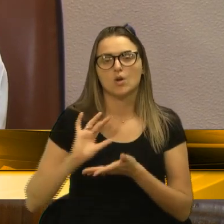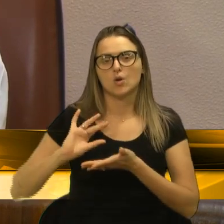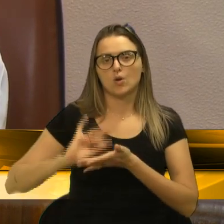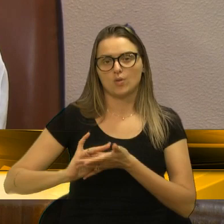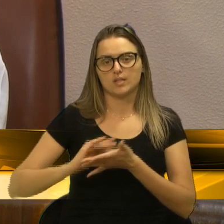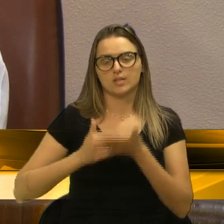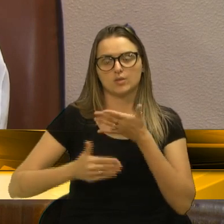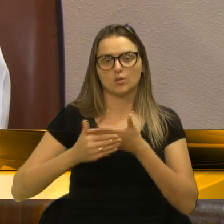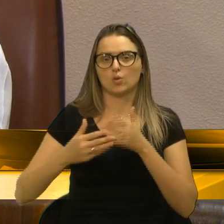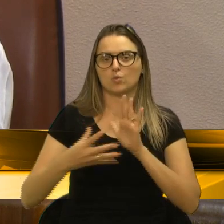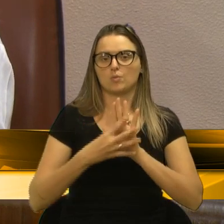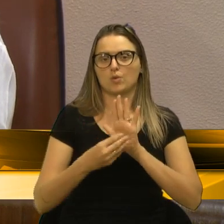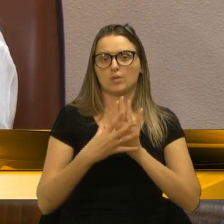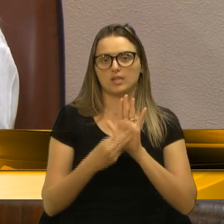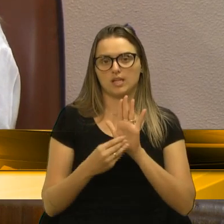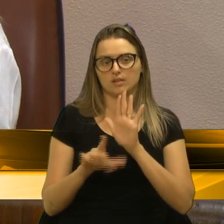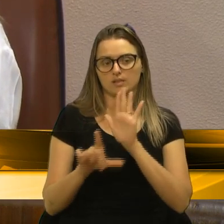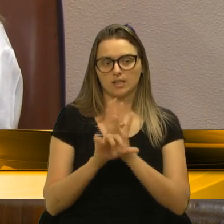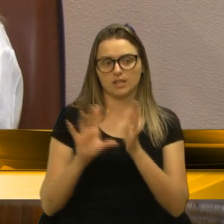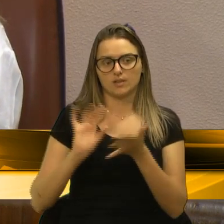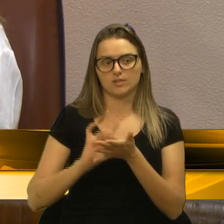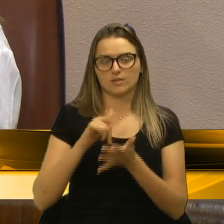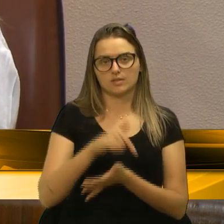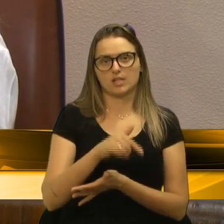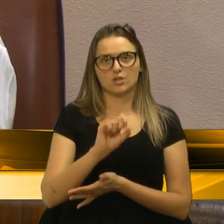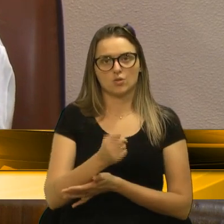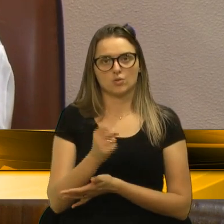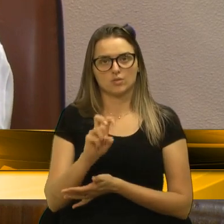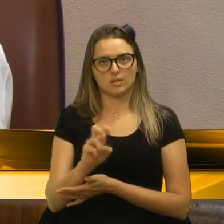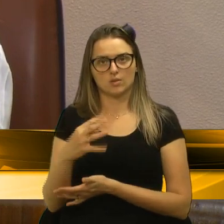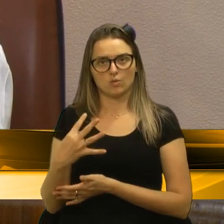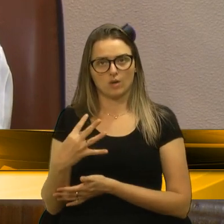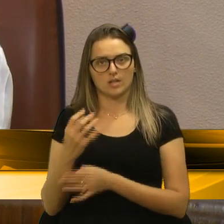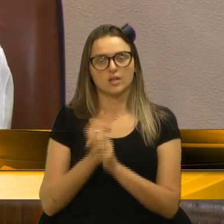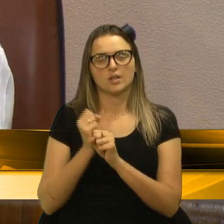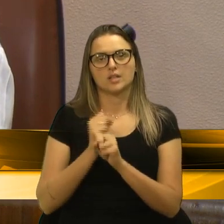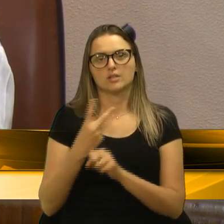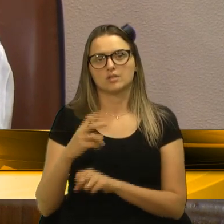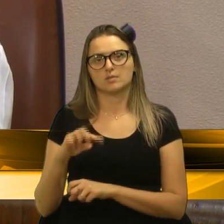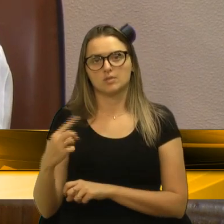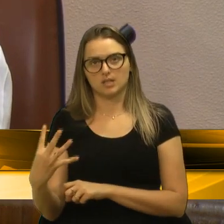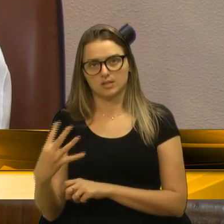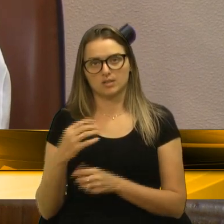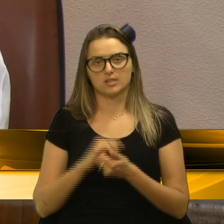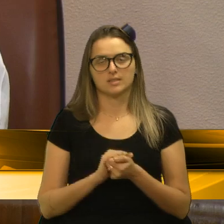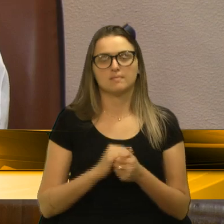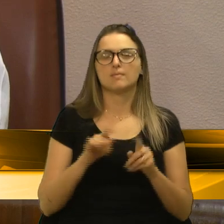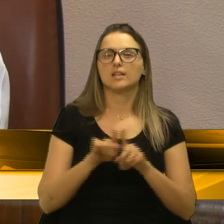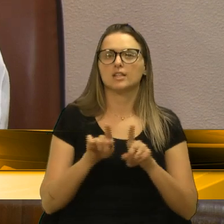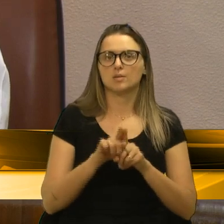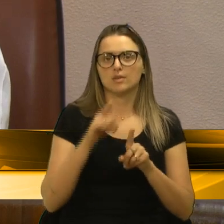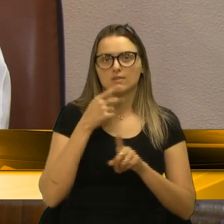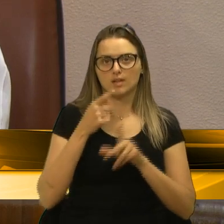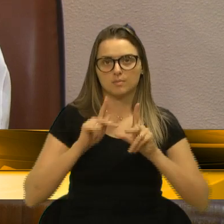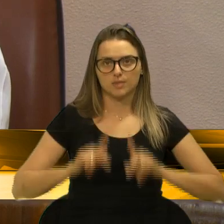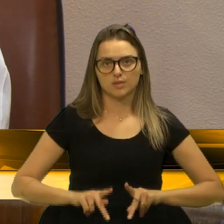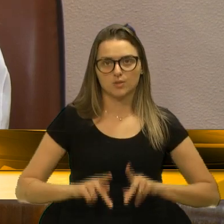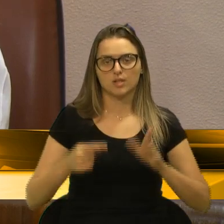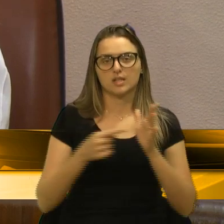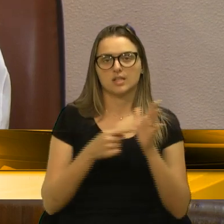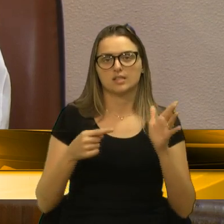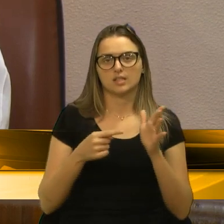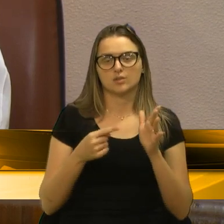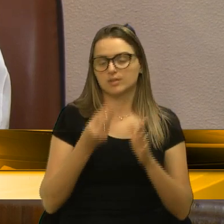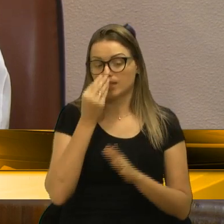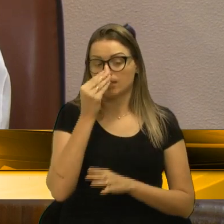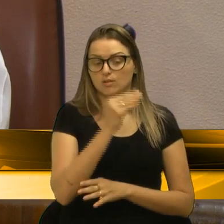da Lei Municipal número 7854 de 2014, e refere que o denunciado ignorou o